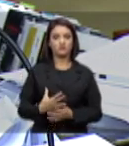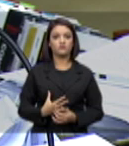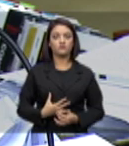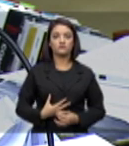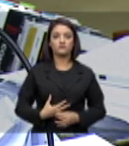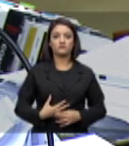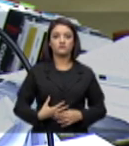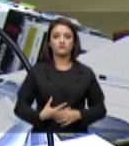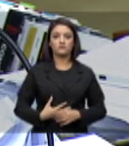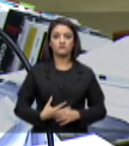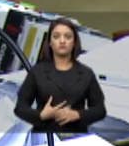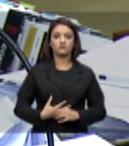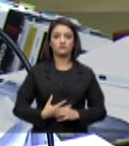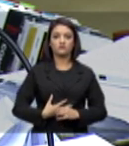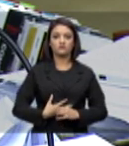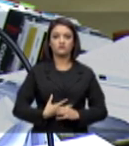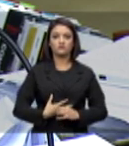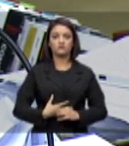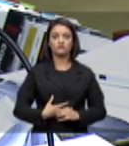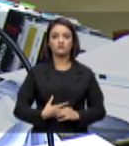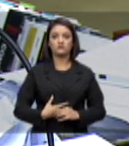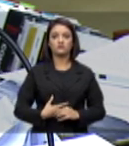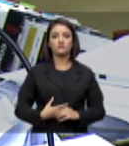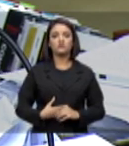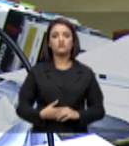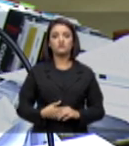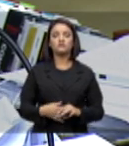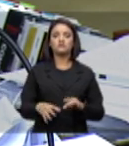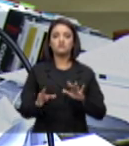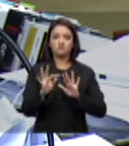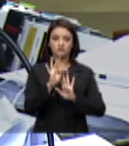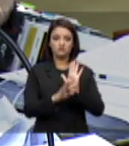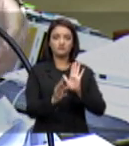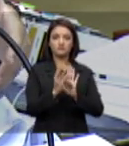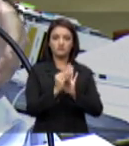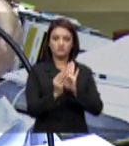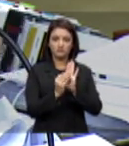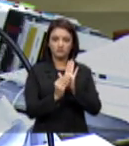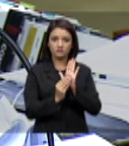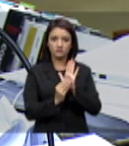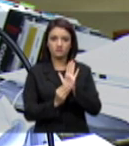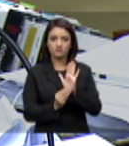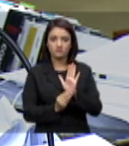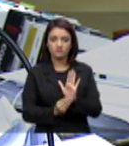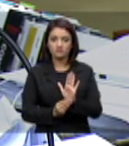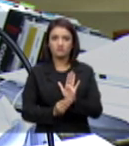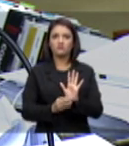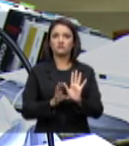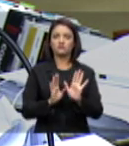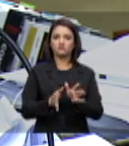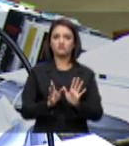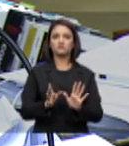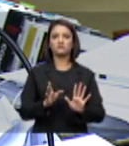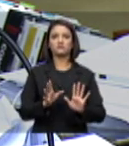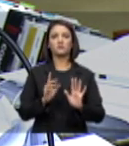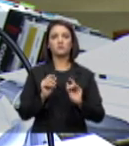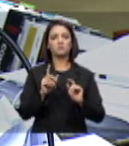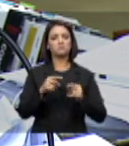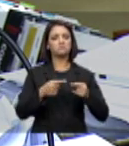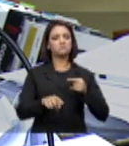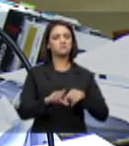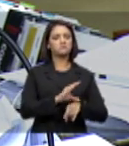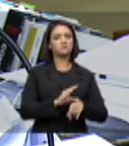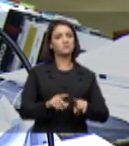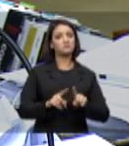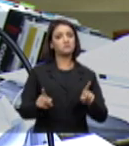das causas e pedir do requerente falava do estado inconstitucional obviamente mas